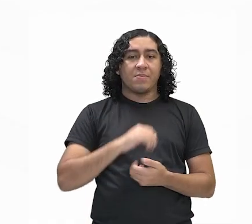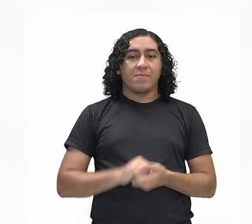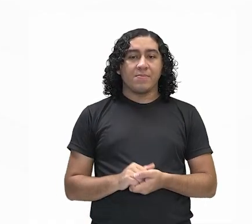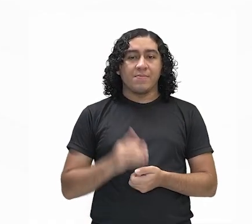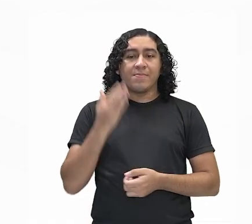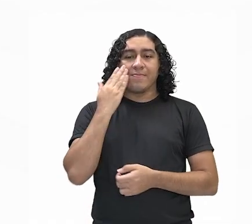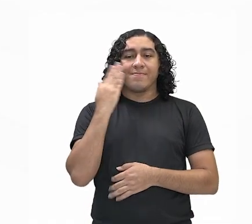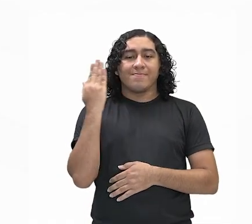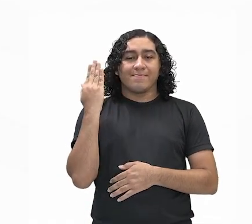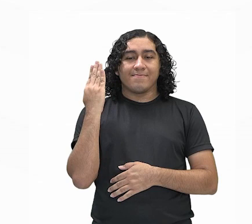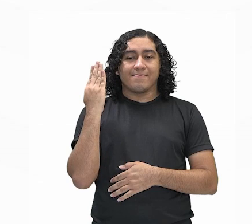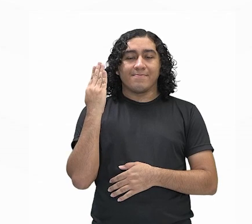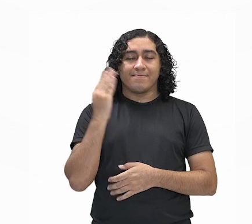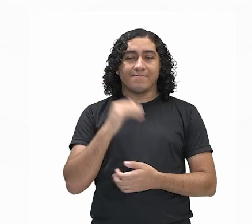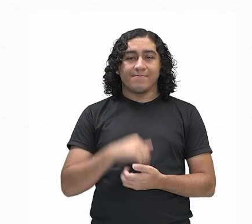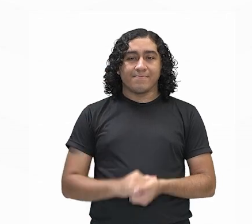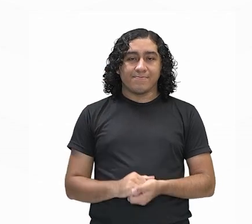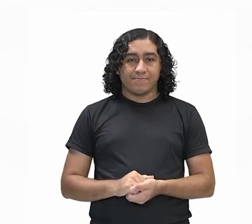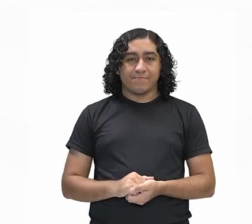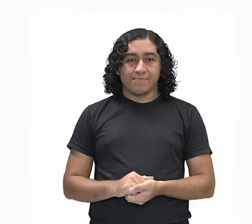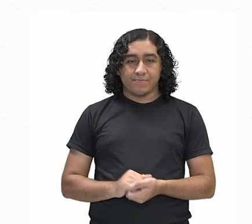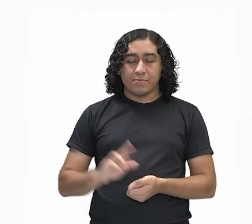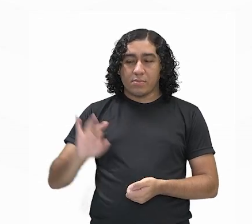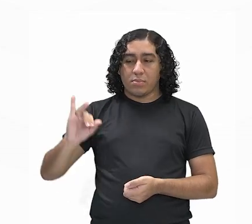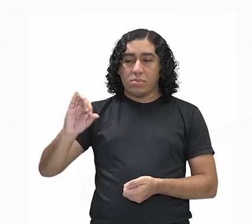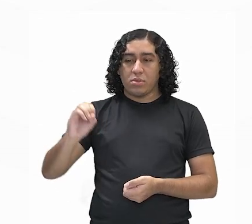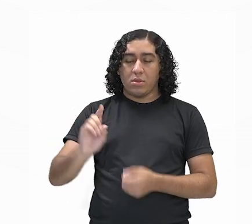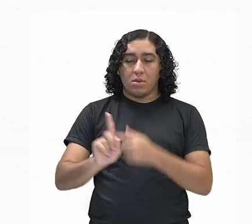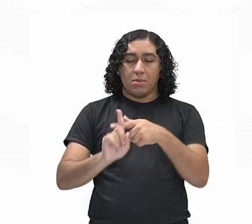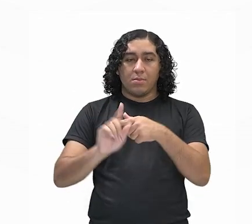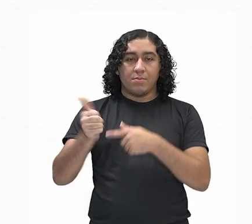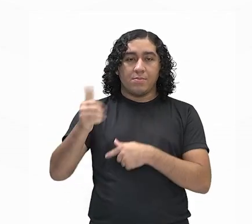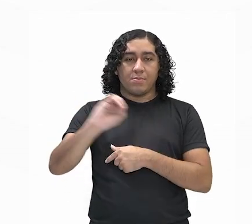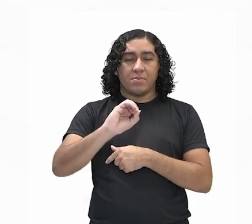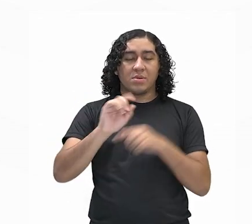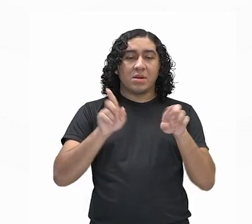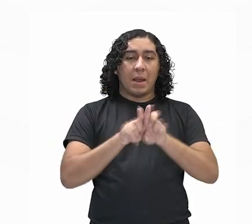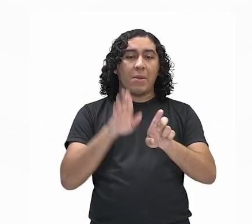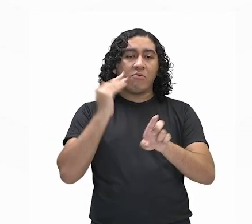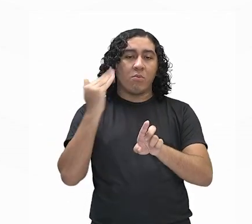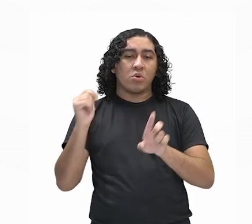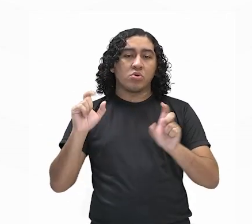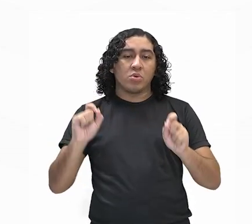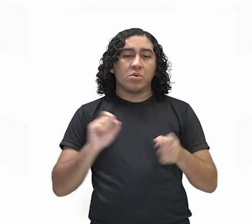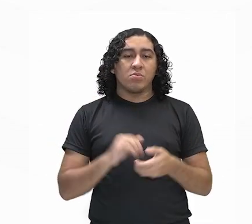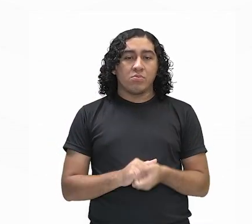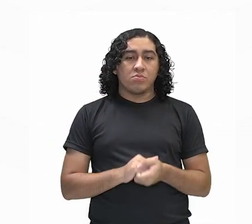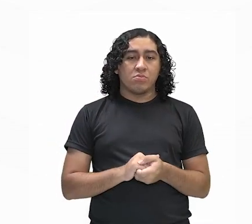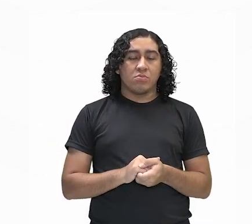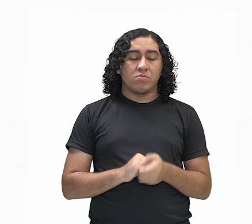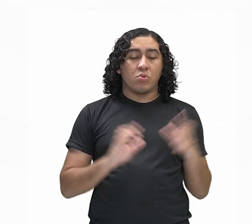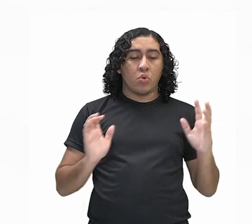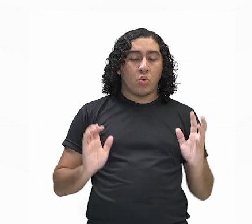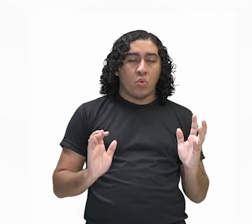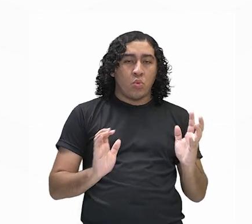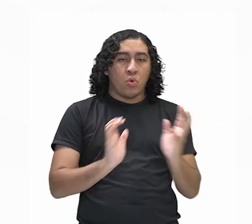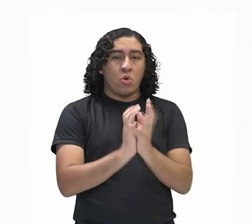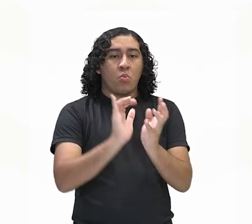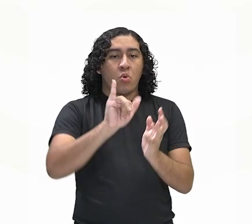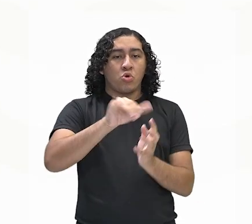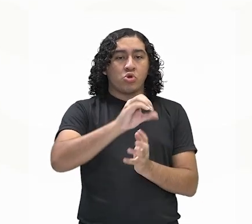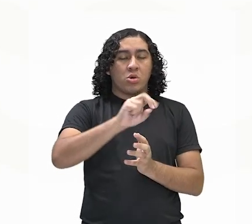comigo. Bem, a Rio+10 ficou conhecida também como a Cúpula de Joanesburgo ou